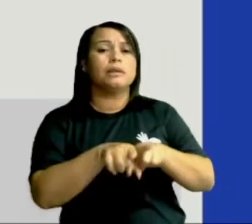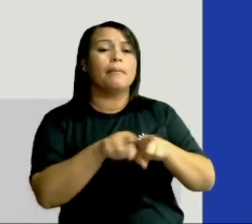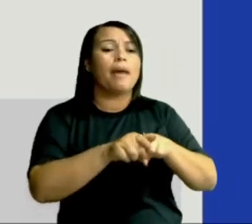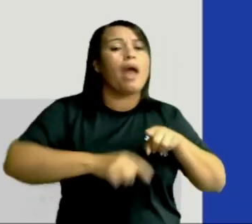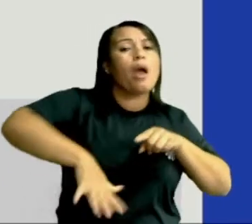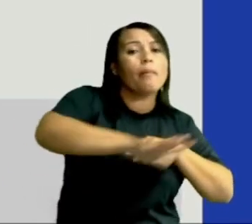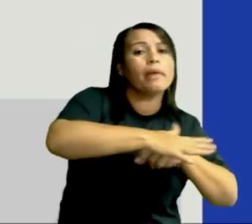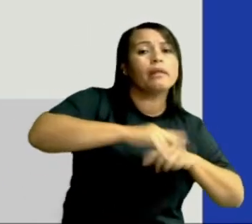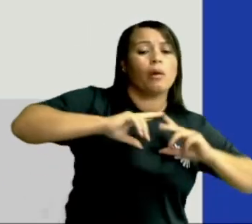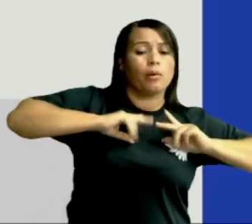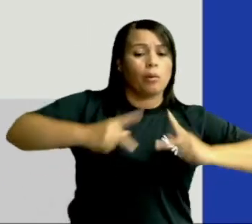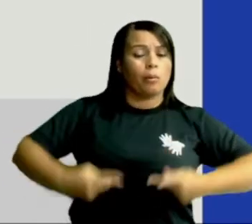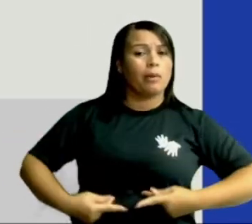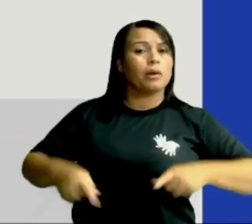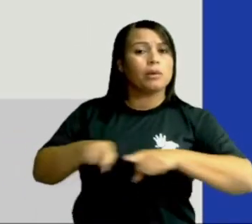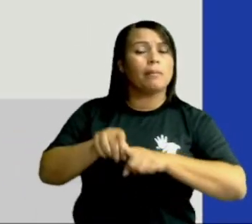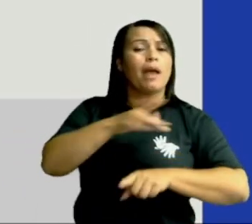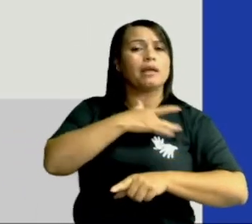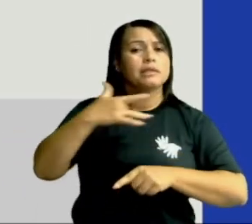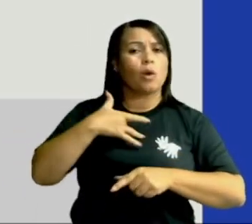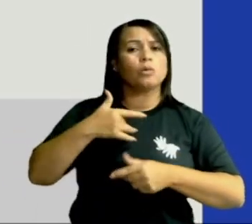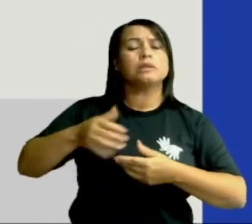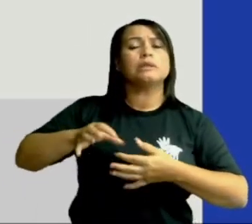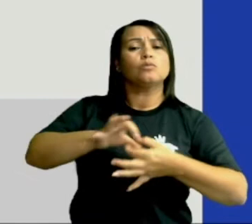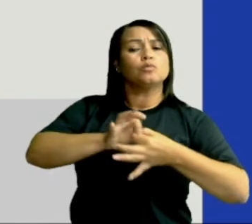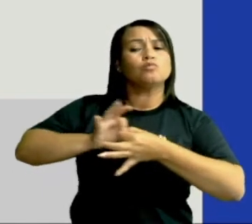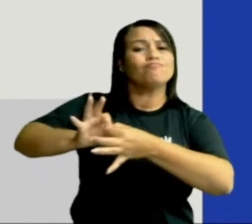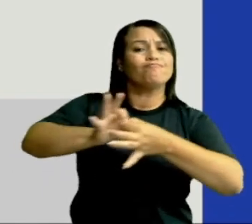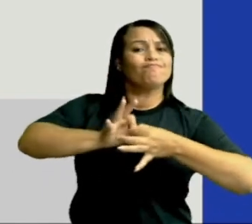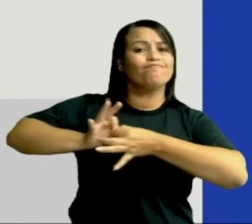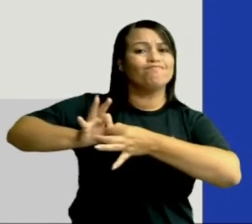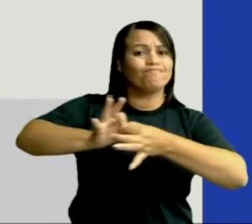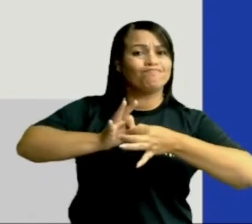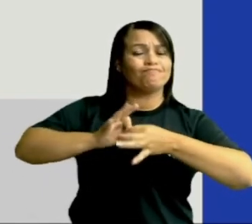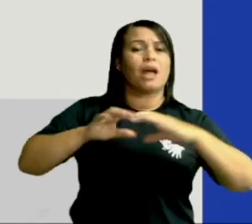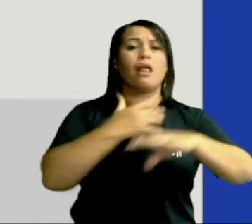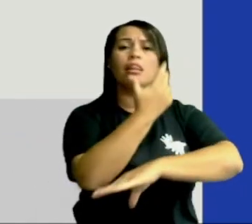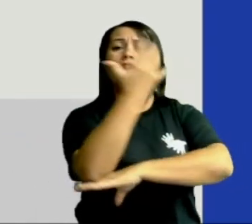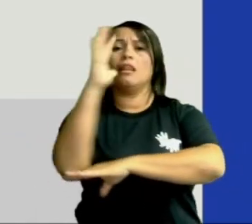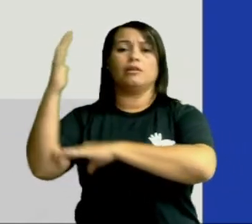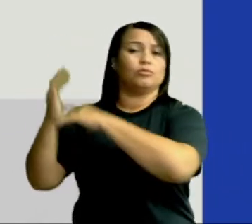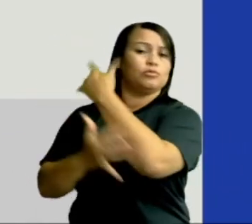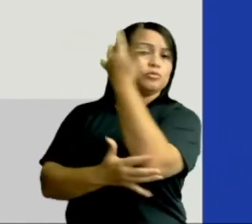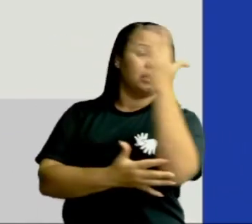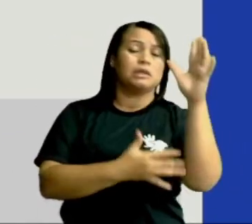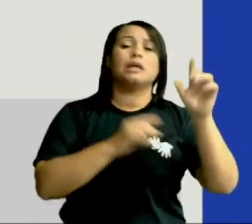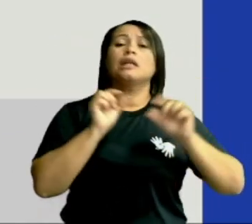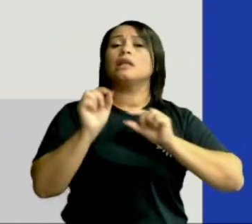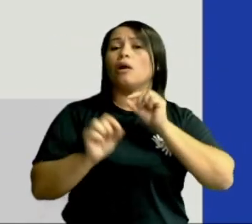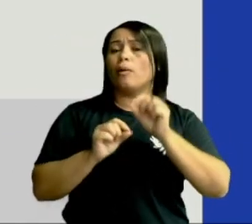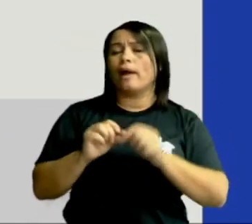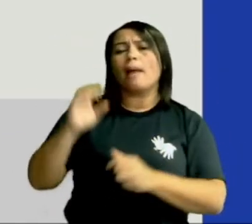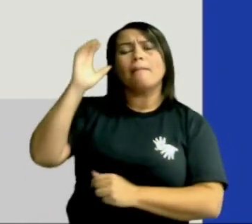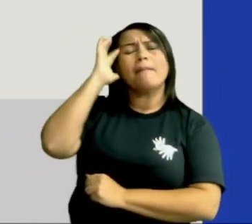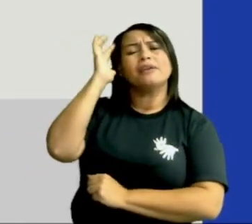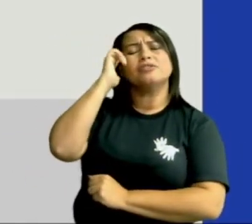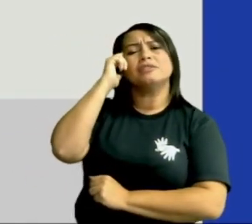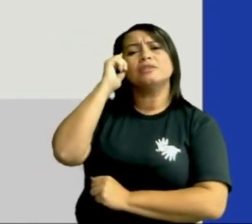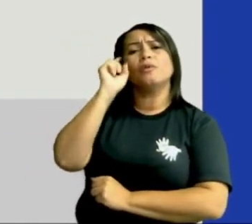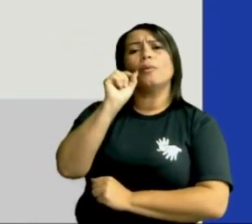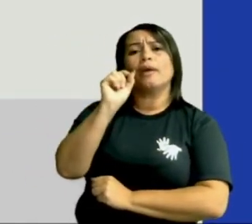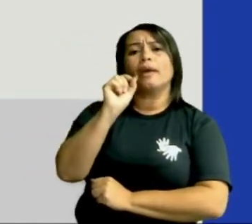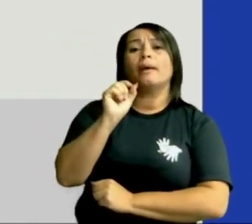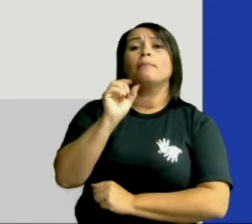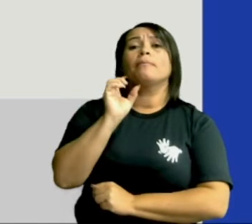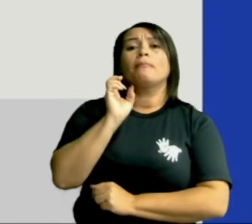ambiental e a saúde humana estão todas entrelaçadas na natureza. Então, imagina o seguinte, não